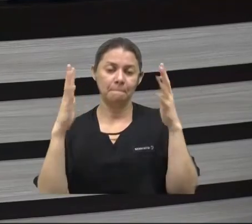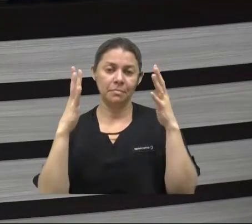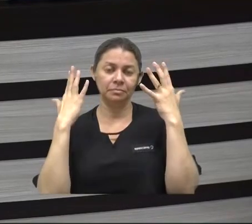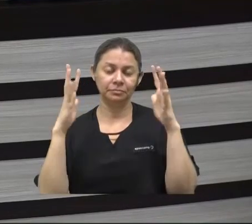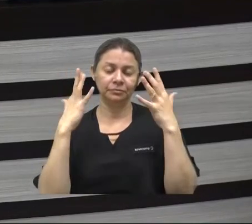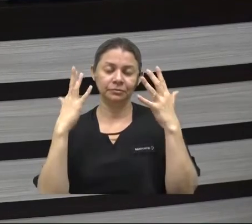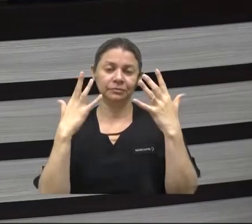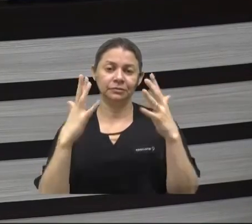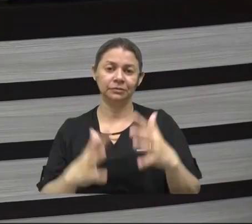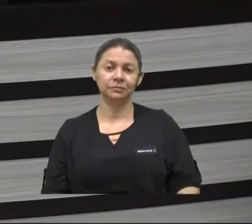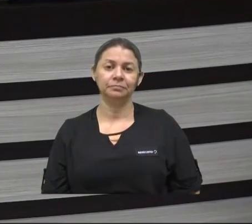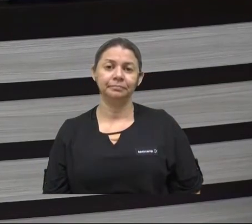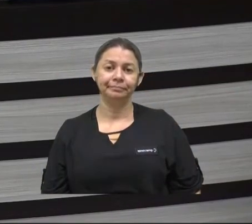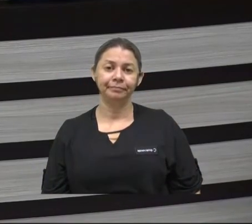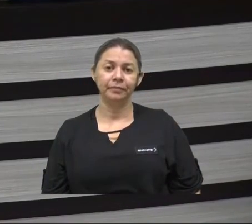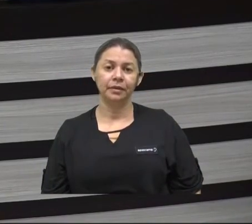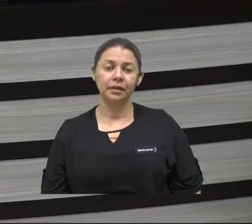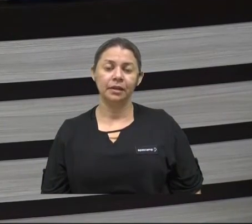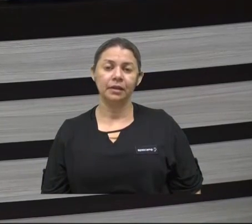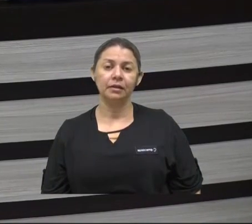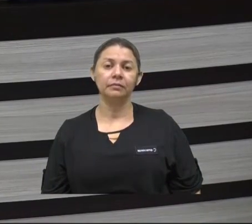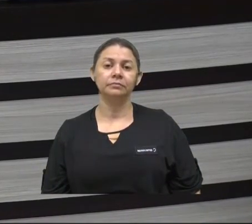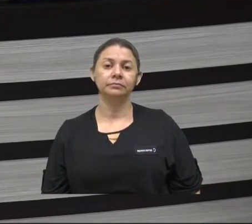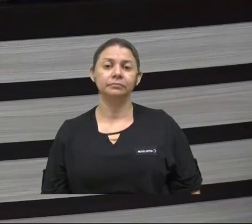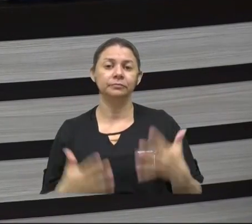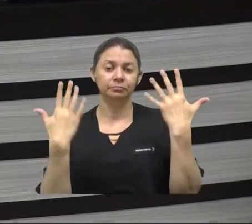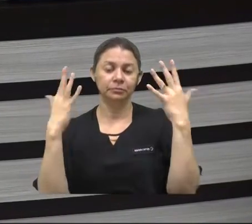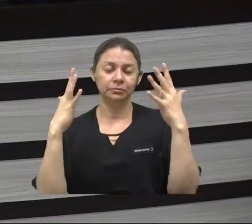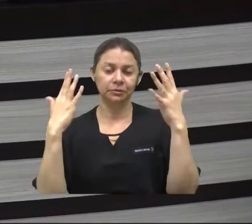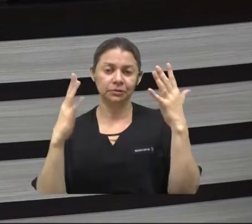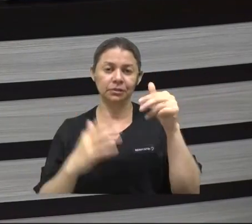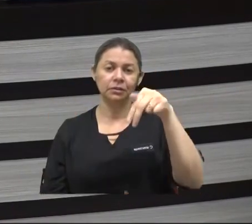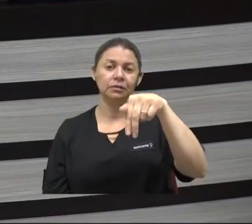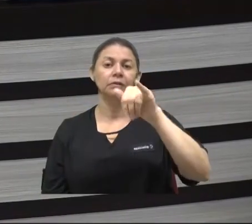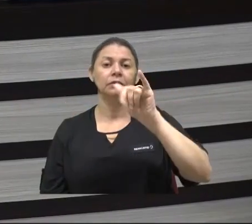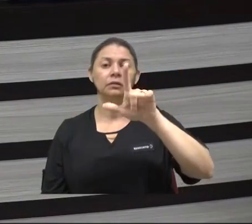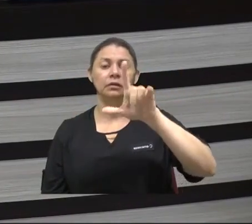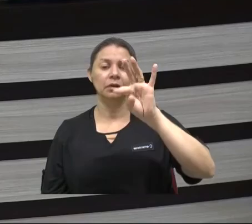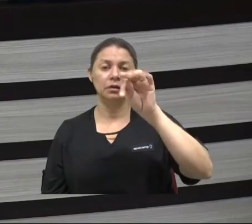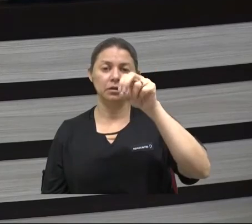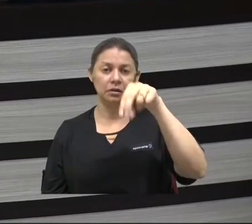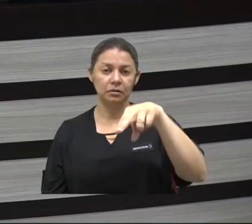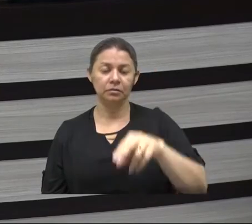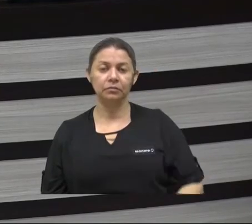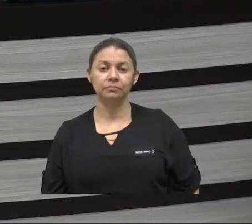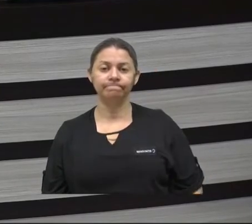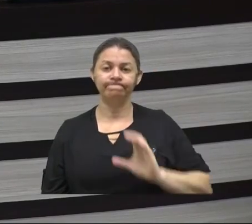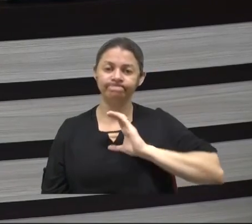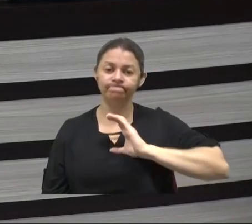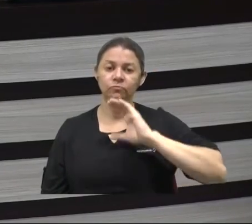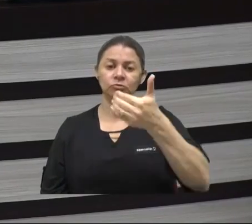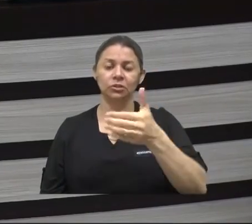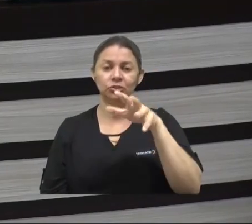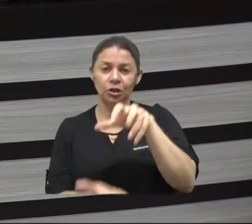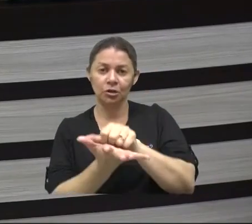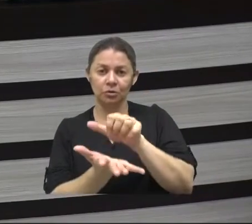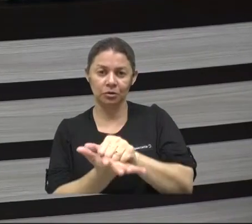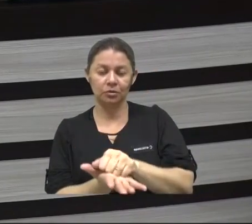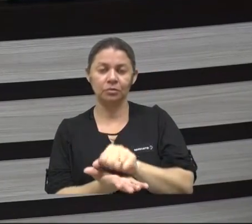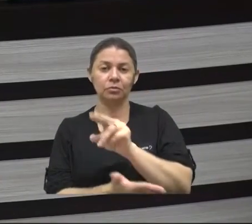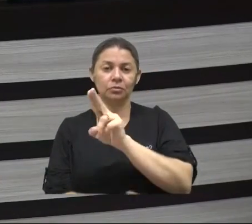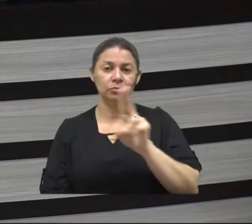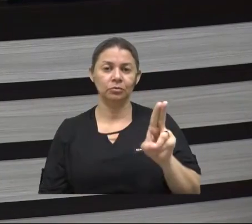não está presente. Até tem que dar os parabéns ao Newton Santos, por ter coragem de colocar o nome dele na disputa.